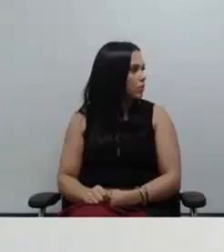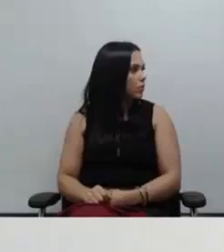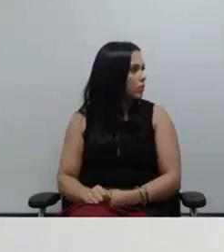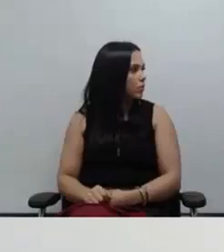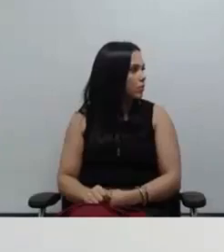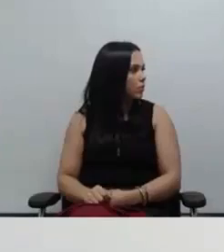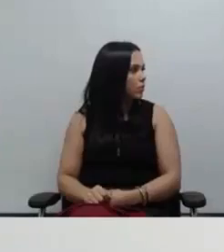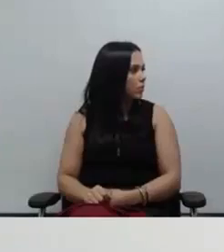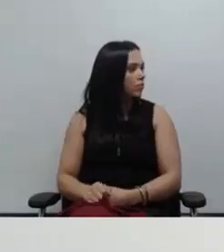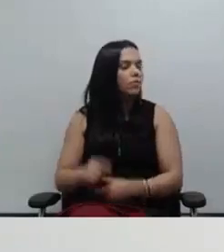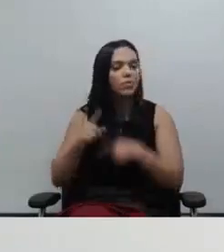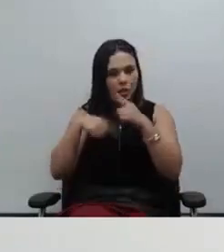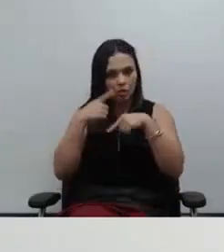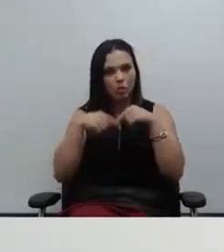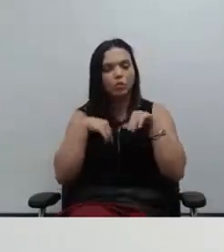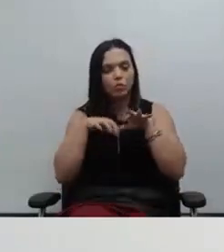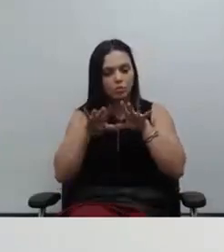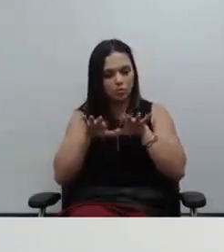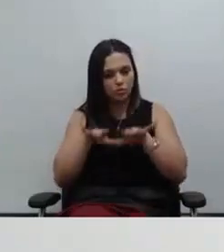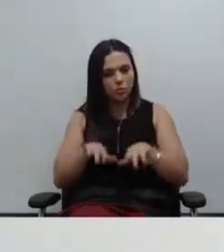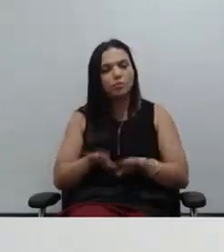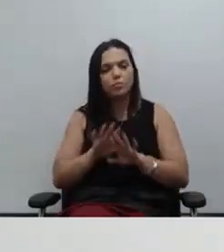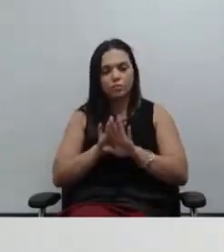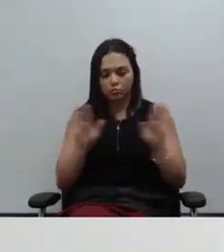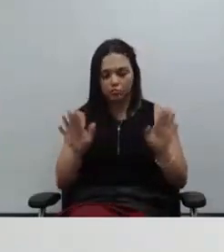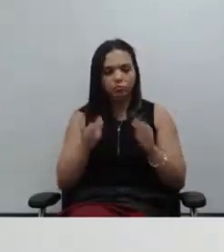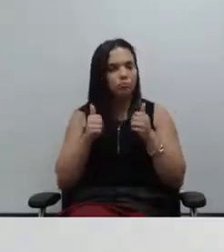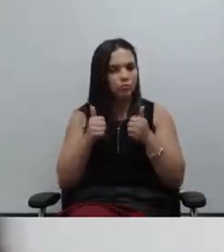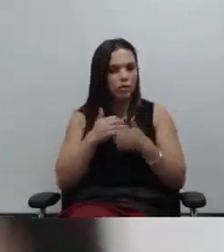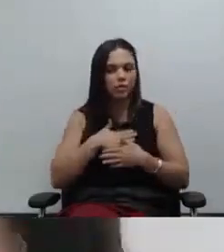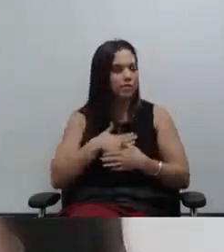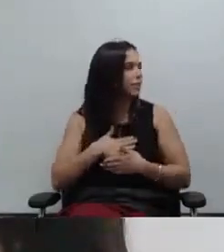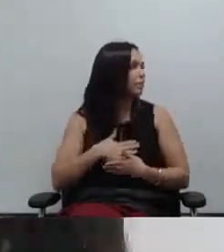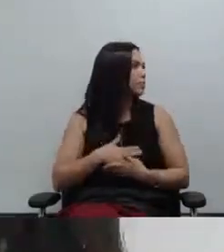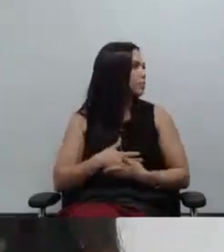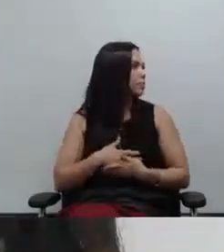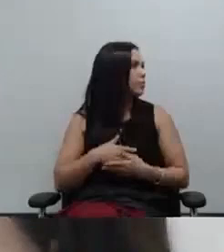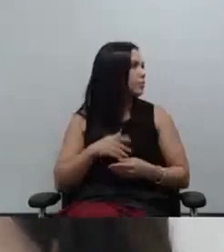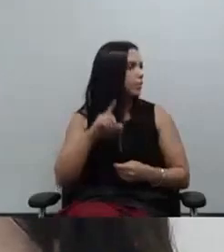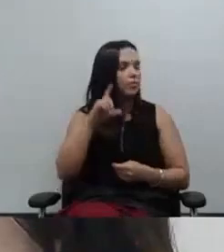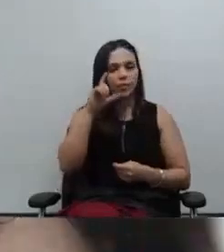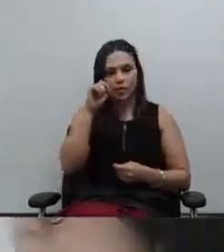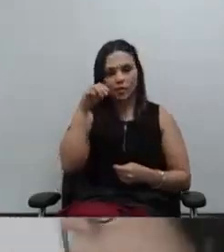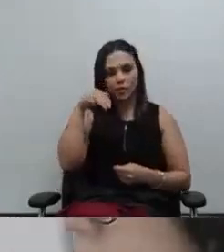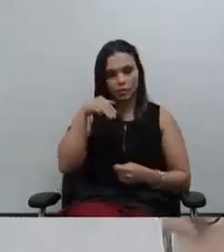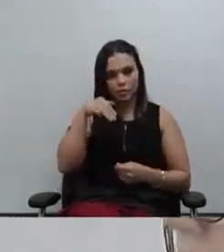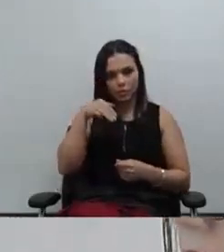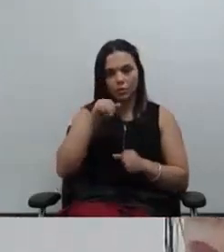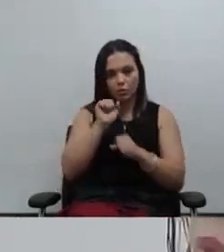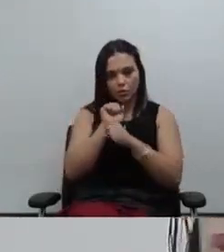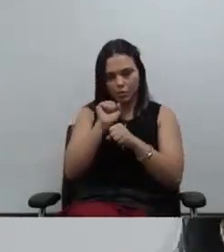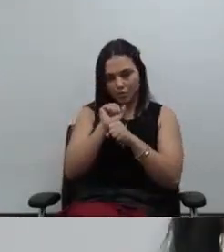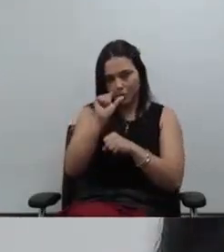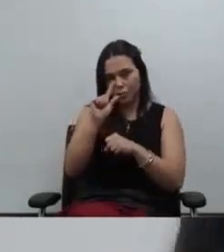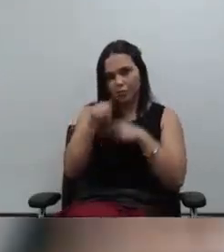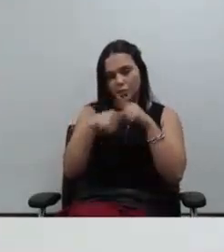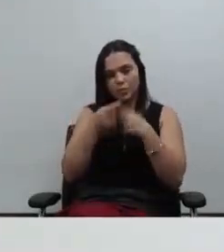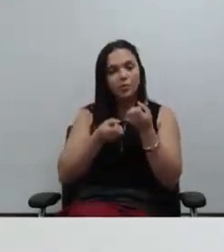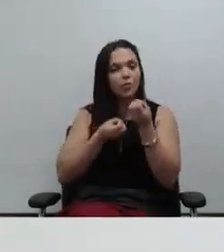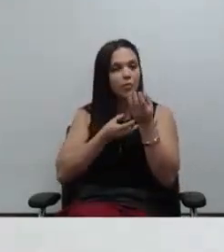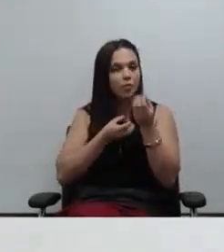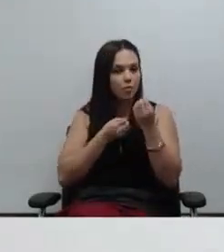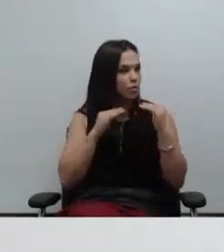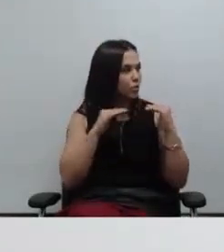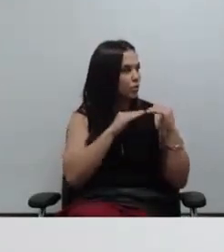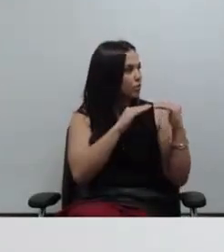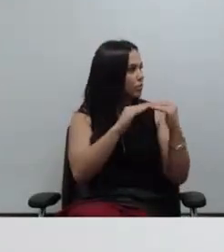Gente, não, pergunta bem. Posso fazer depois? Tá. Eu já levanto, me dá uns 10 minutinhos, eu já trago a informação. Tá. Demais conselheiros